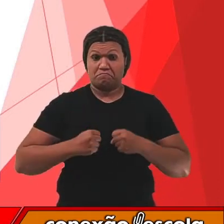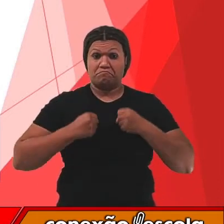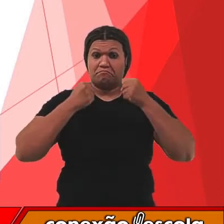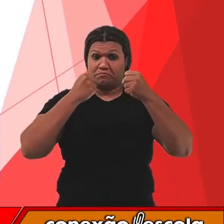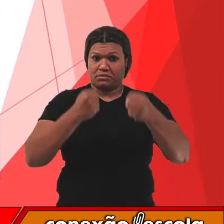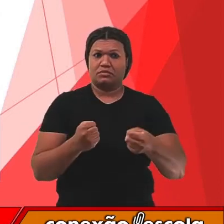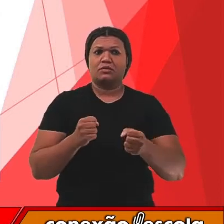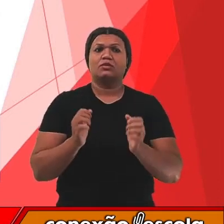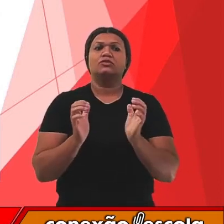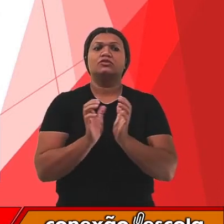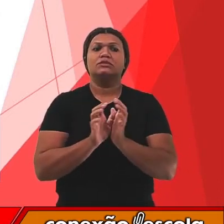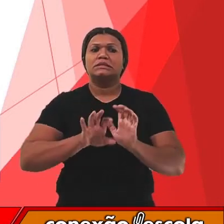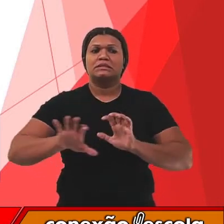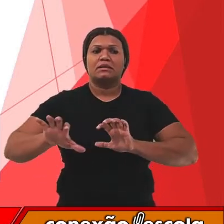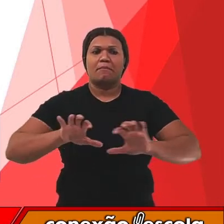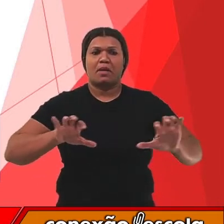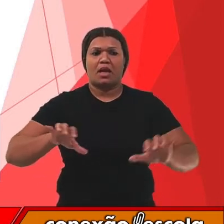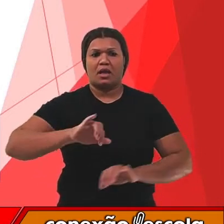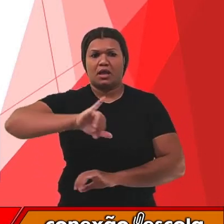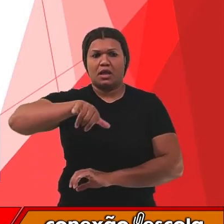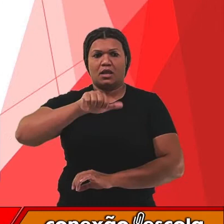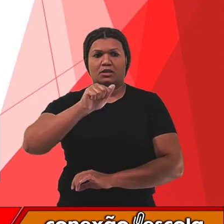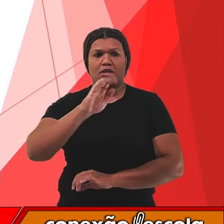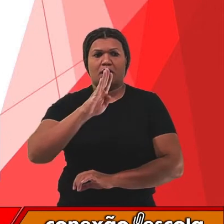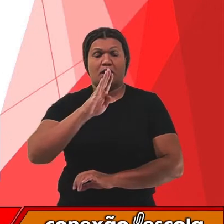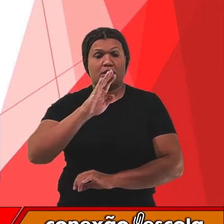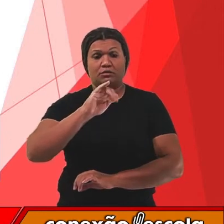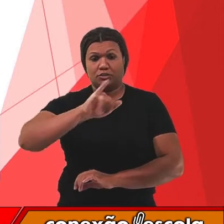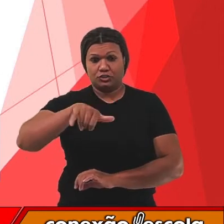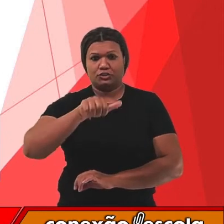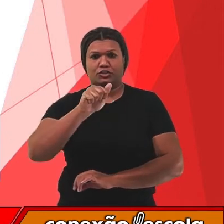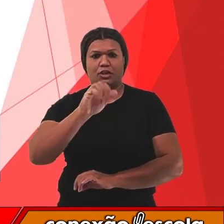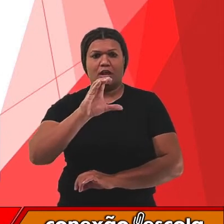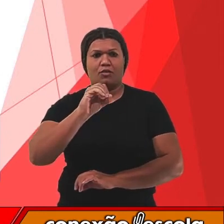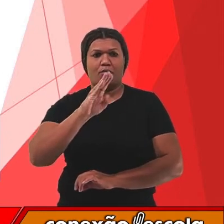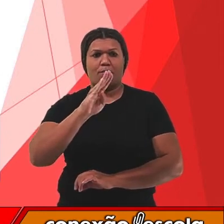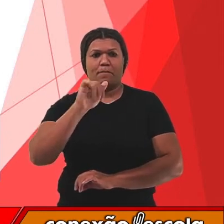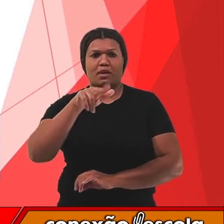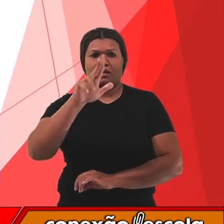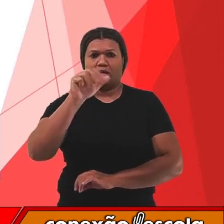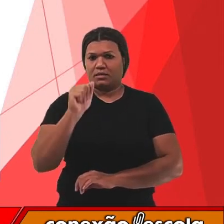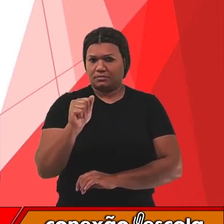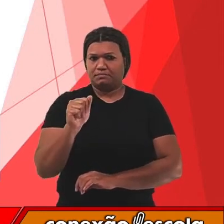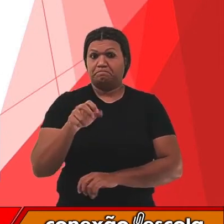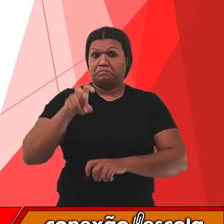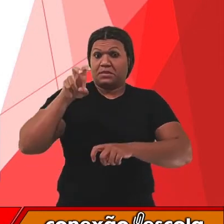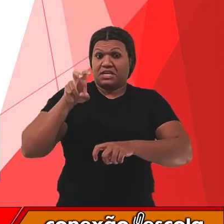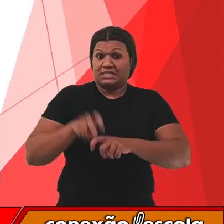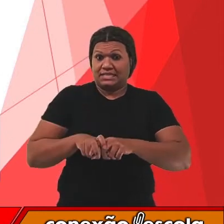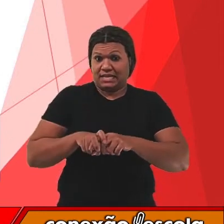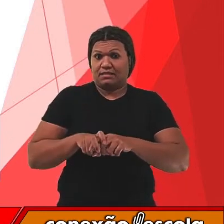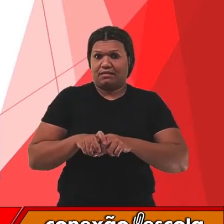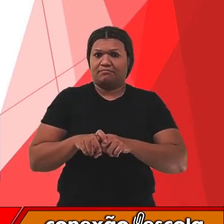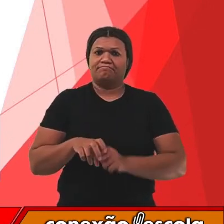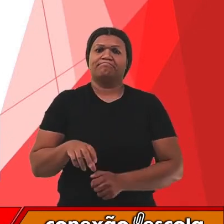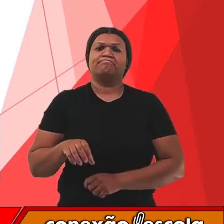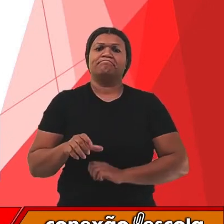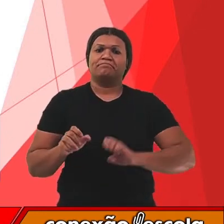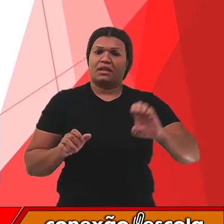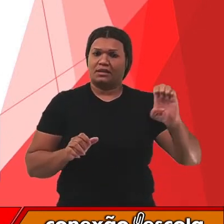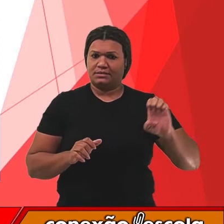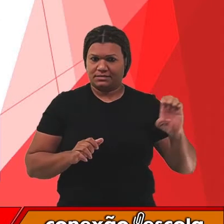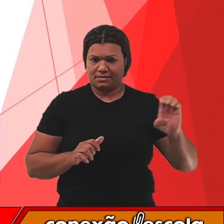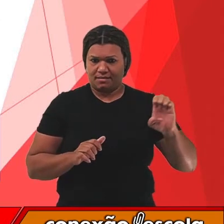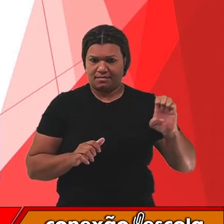pelos jacobinos, que se sentavam à esquerda do parlamento e eles defendiam propostas de cunho